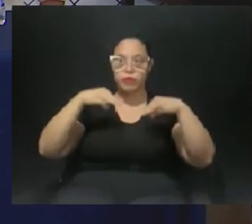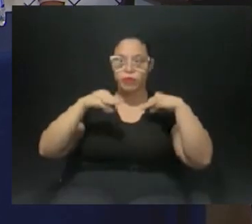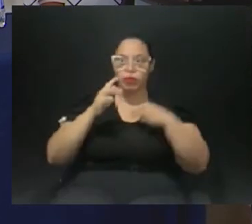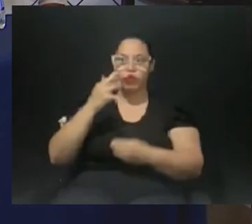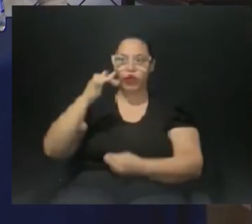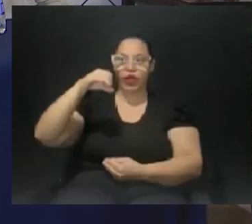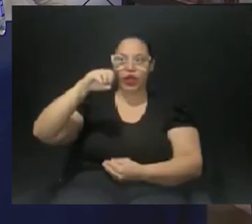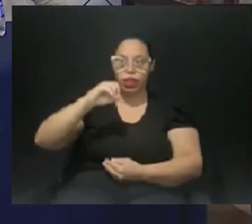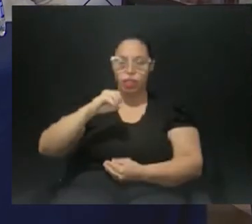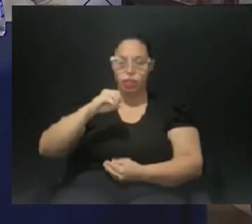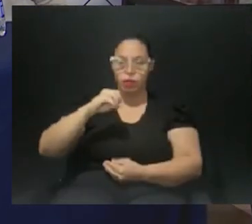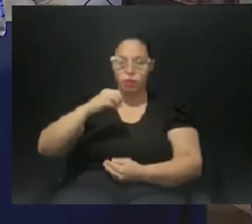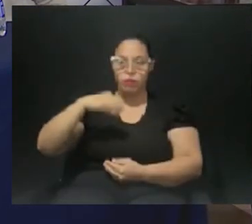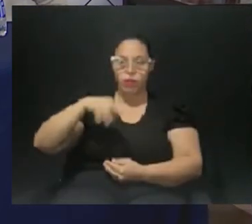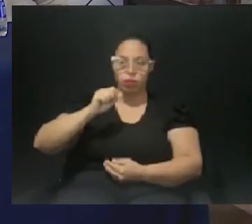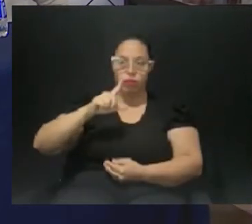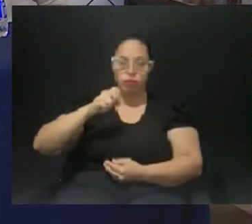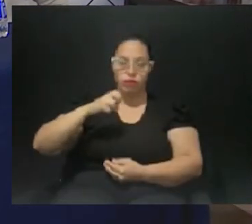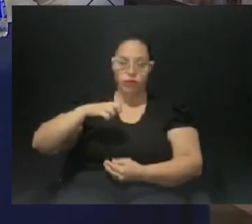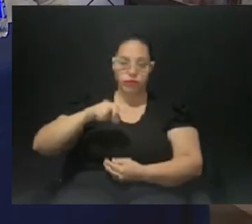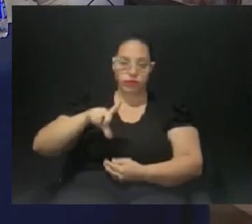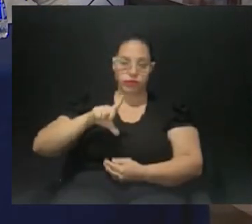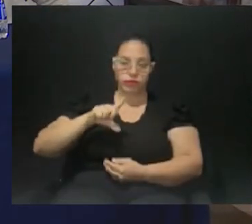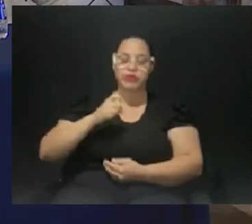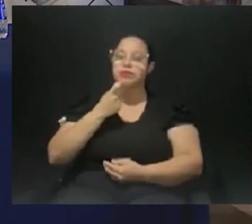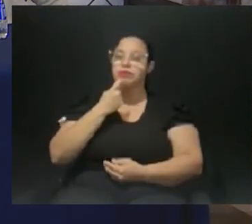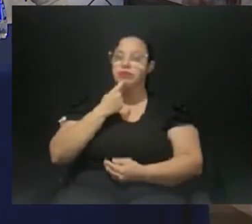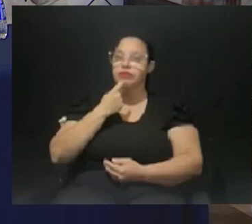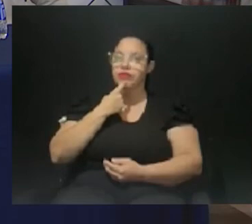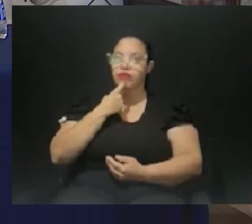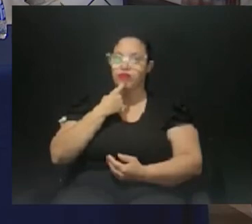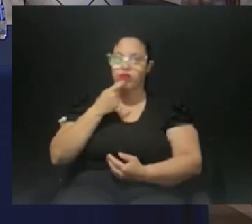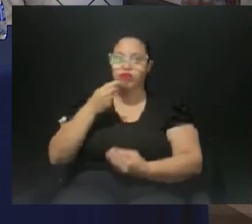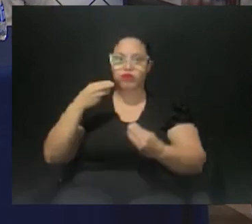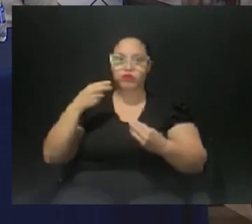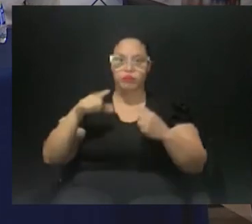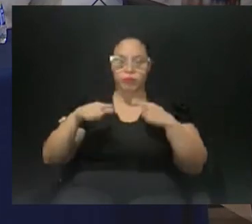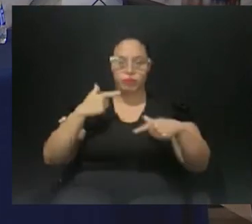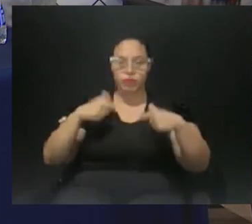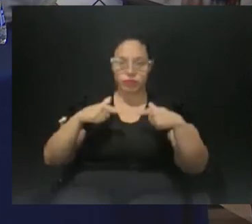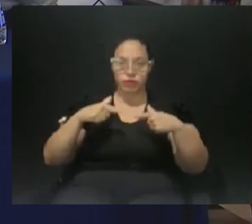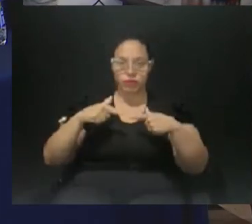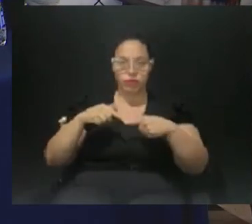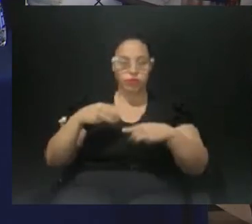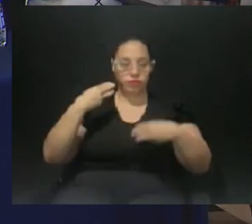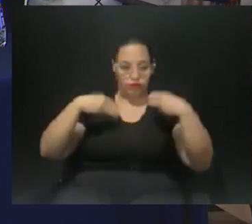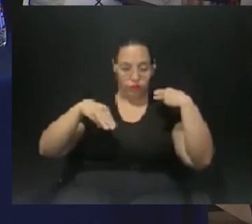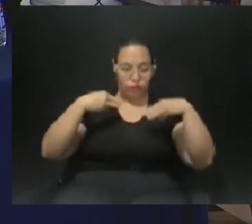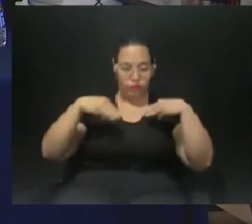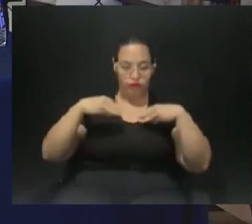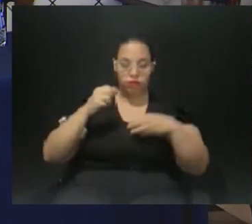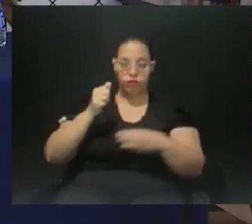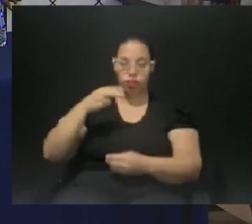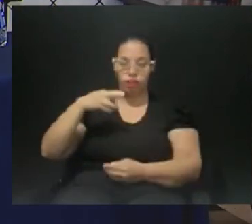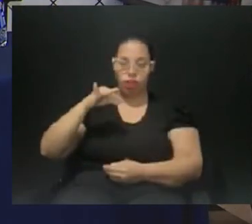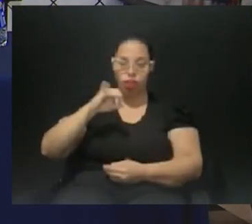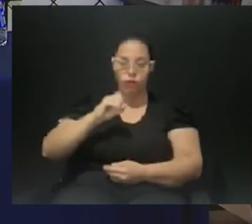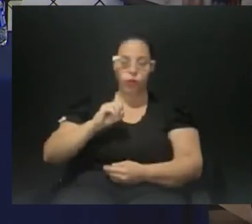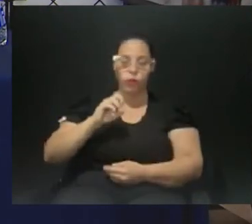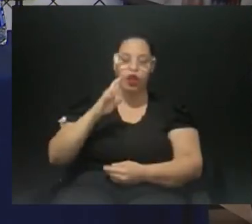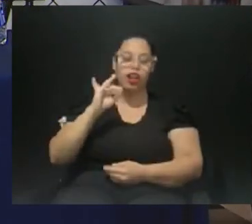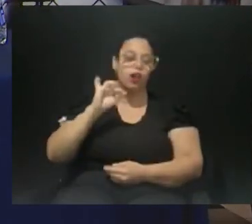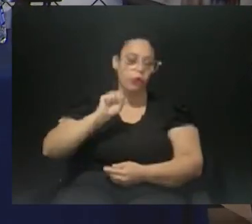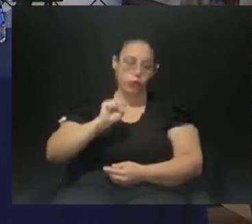Estrada e música de Francisco Manuel da Silva e do Hino da Cidade de Campinas com letra de Carlos Ferreira e música